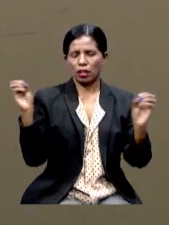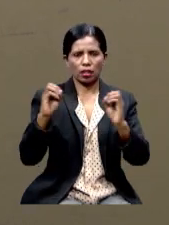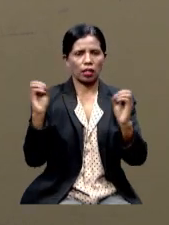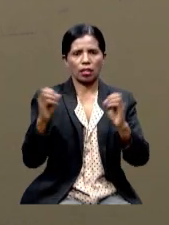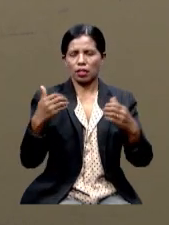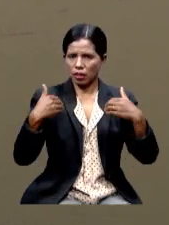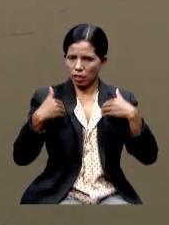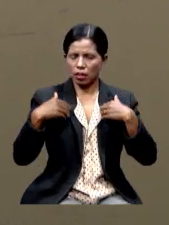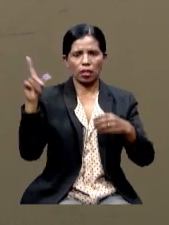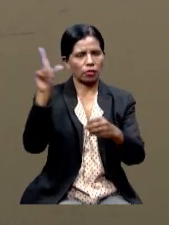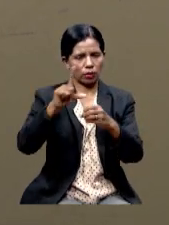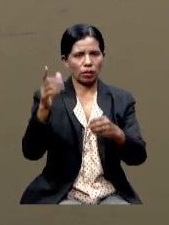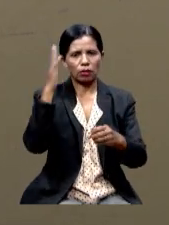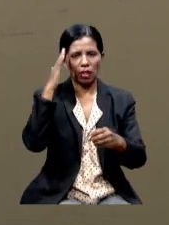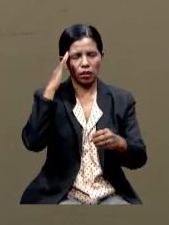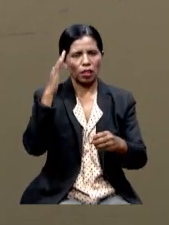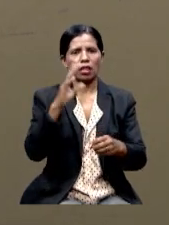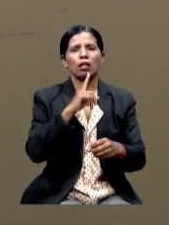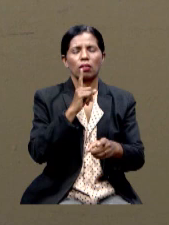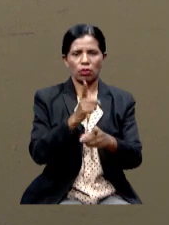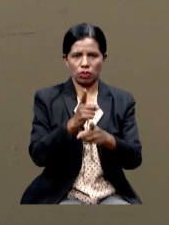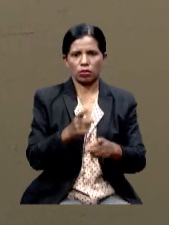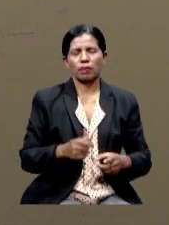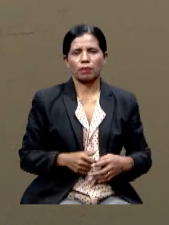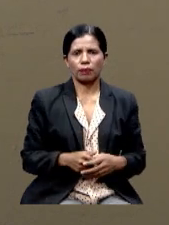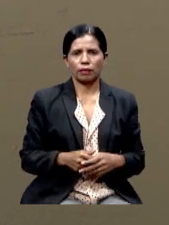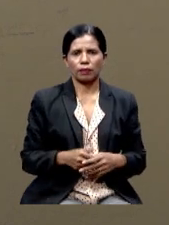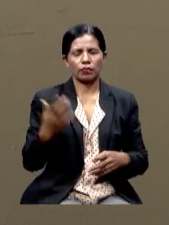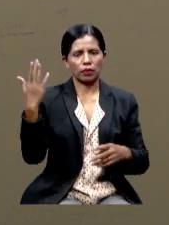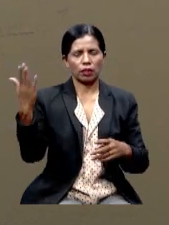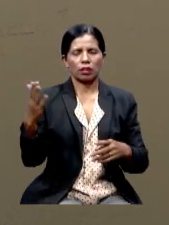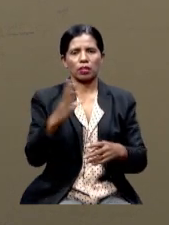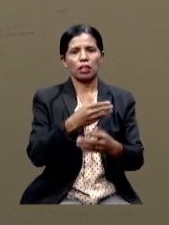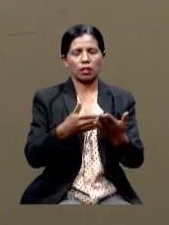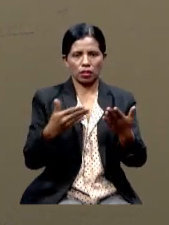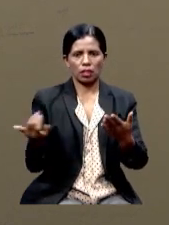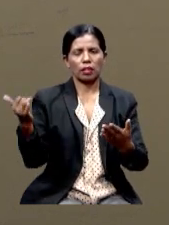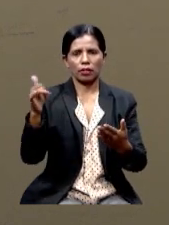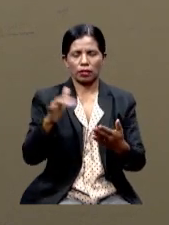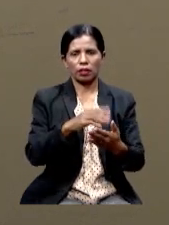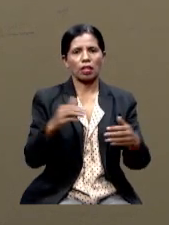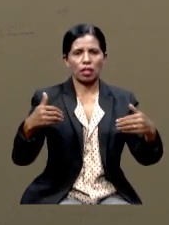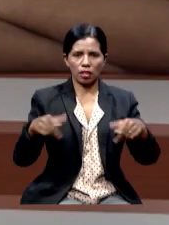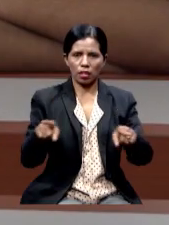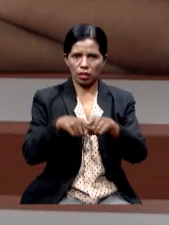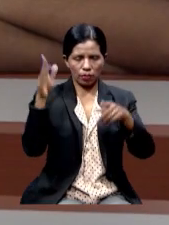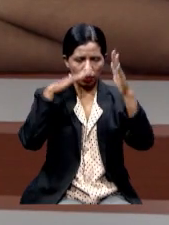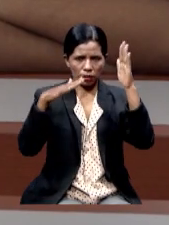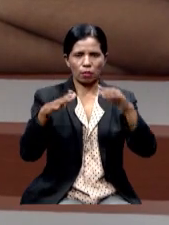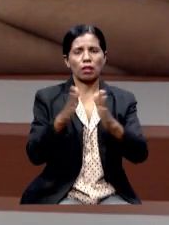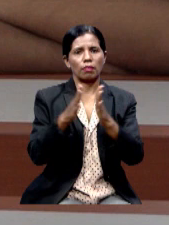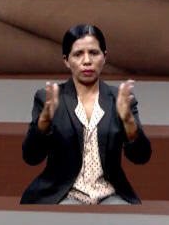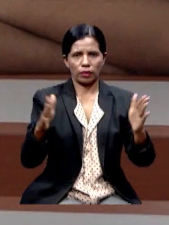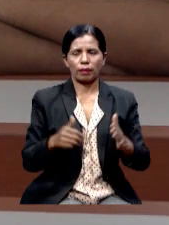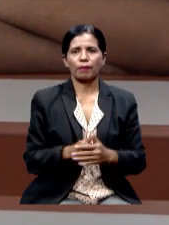confirma. Quando a ninia álcool, é contamina. E produto de febre. E não é problema com a